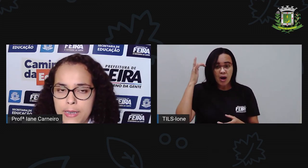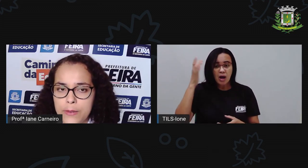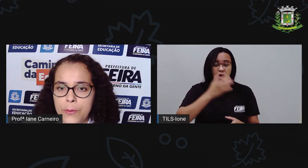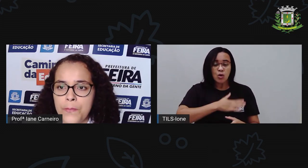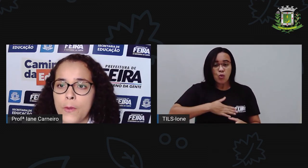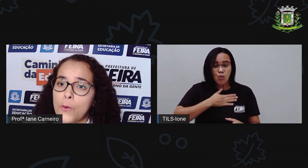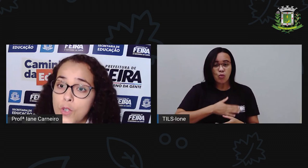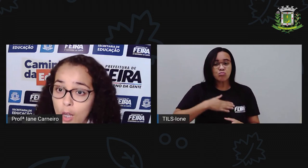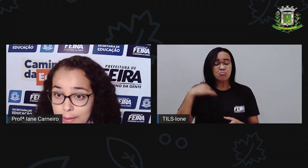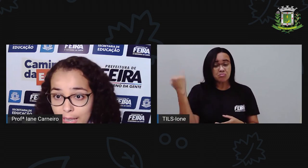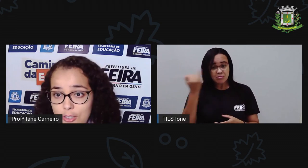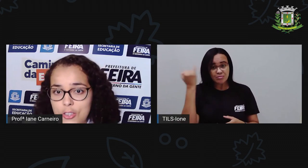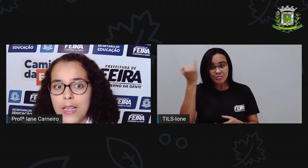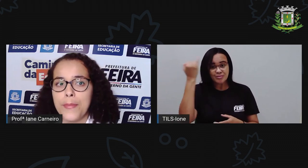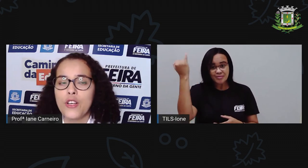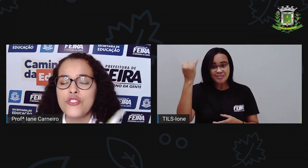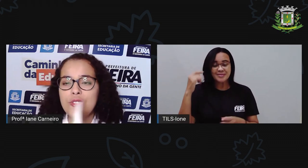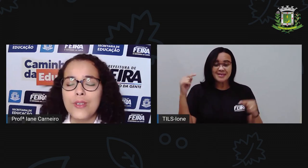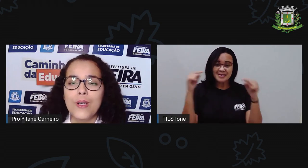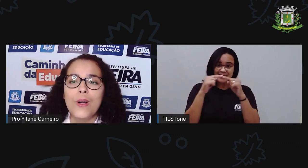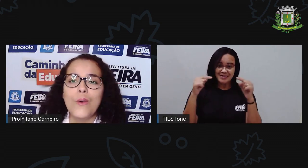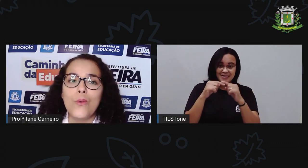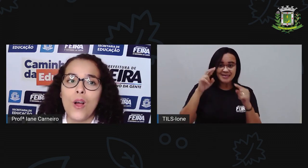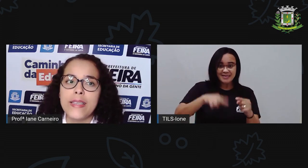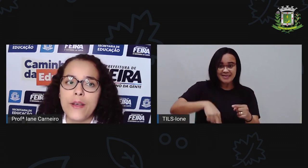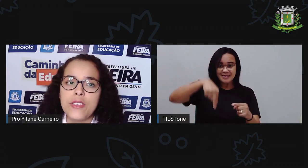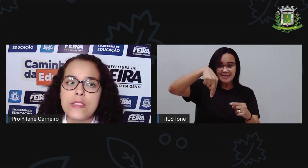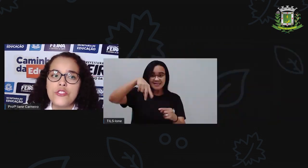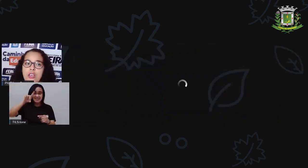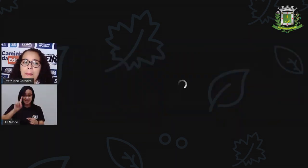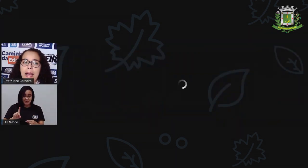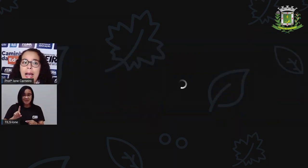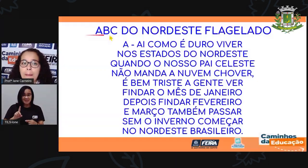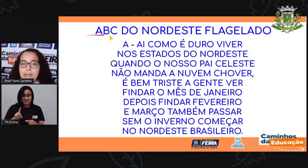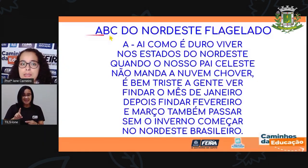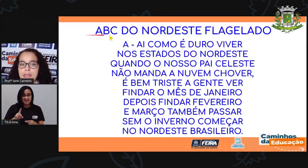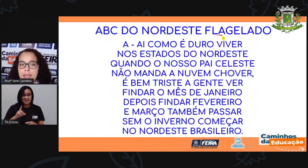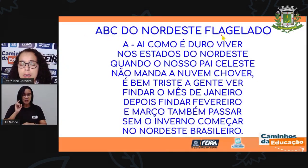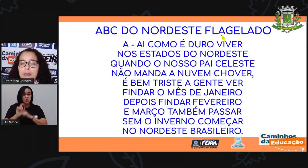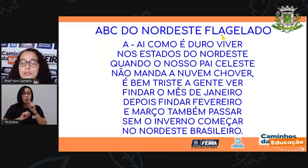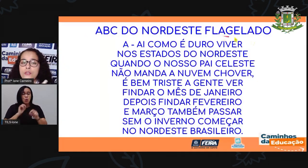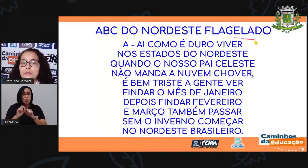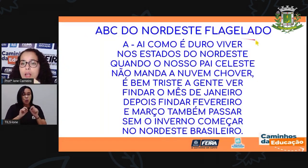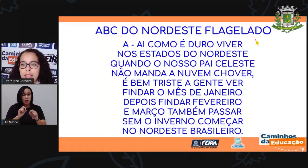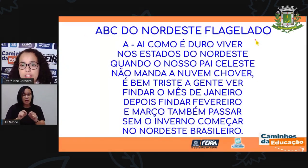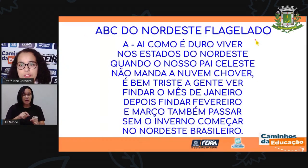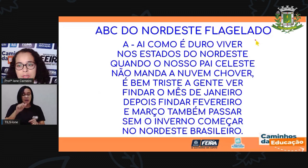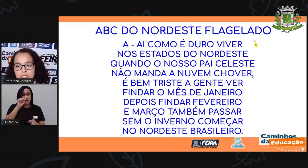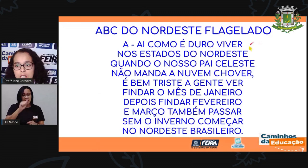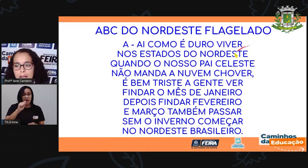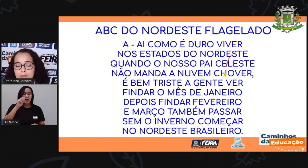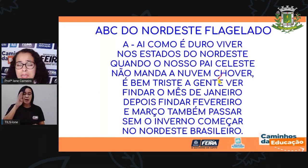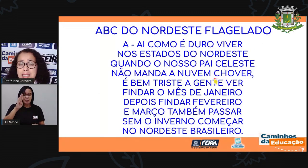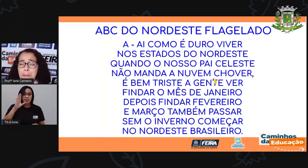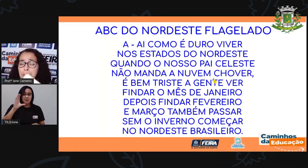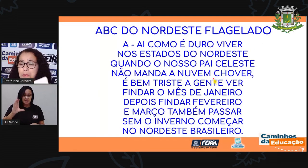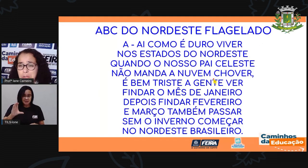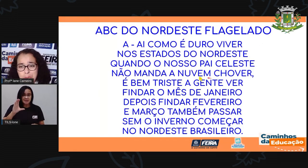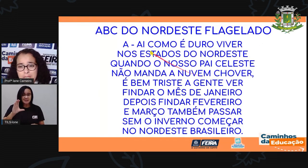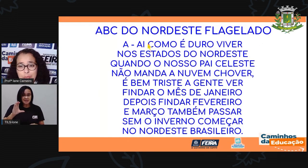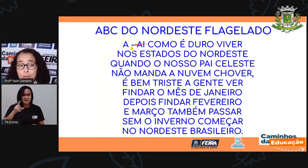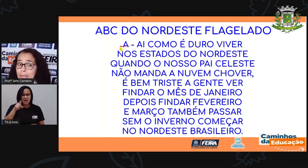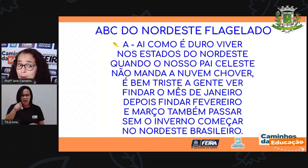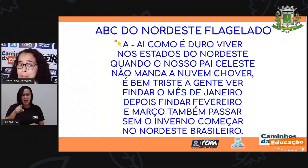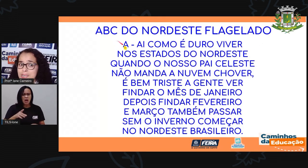trabalhando o Nordeste. A Pró achou um cordel que se chama ABC do Nordeste Flagelado. mas ele é